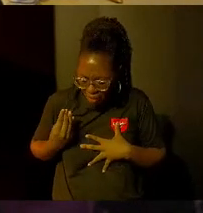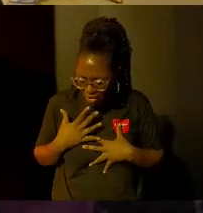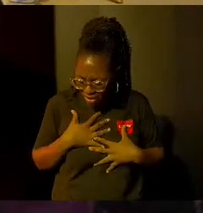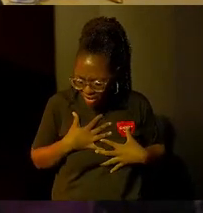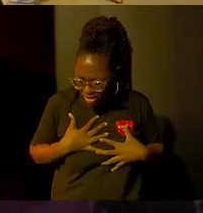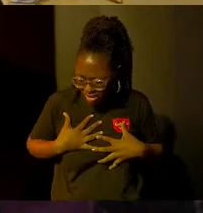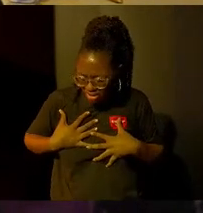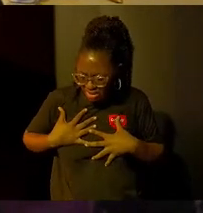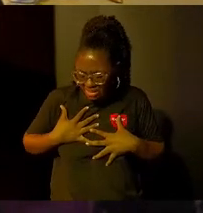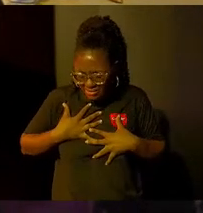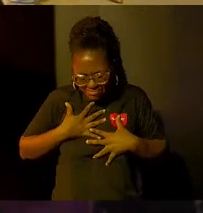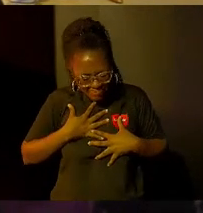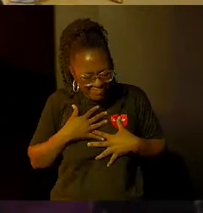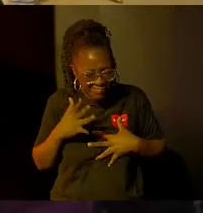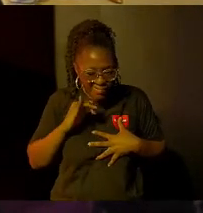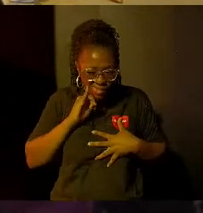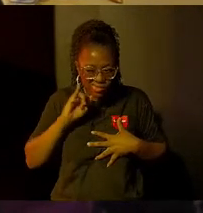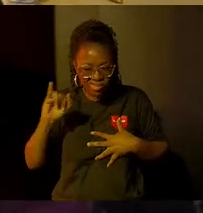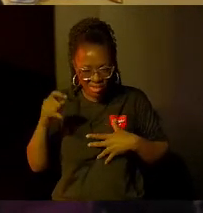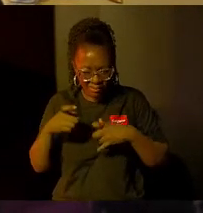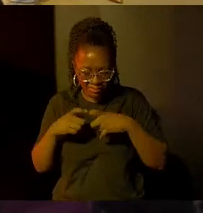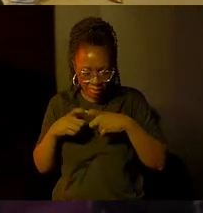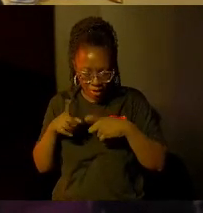e disse a ela